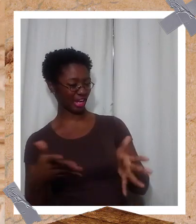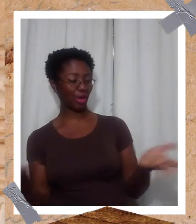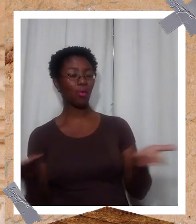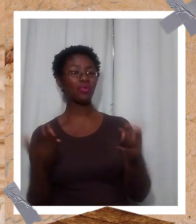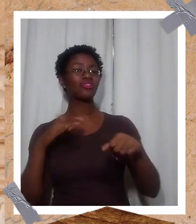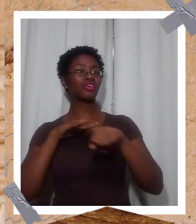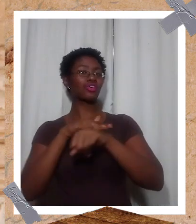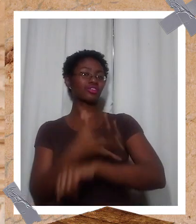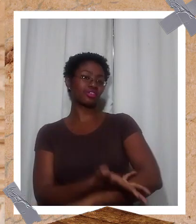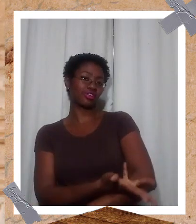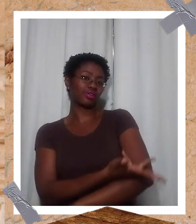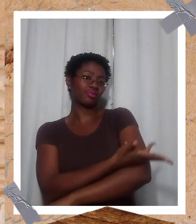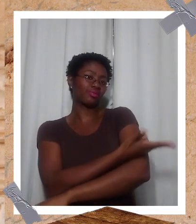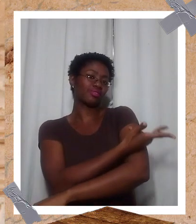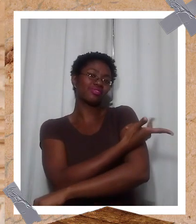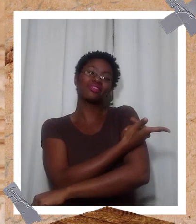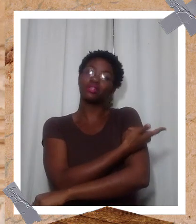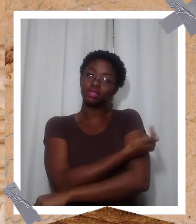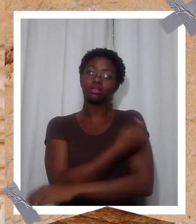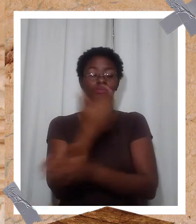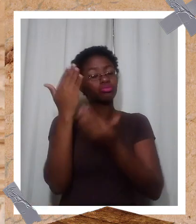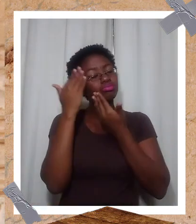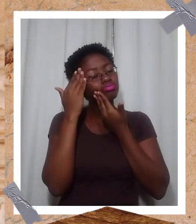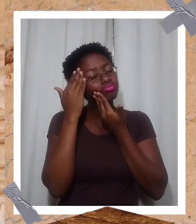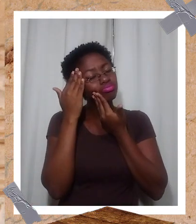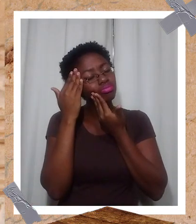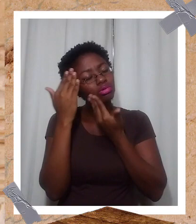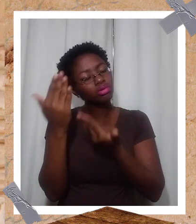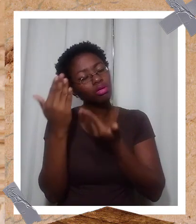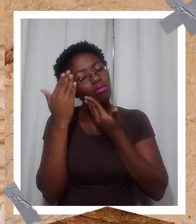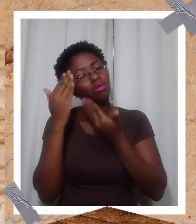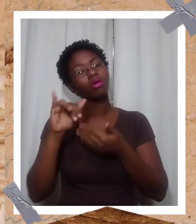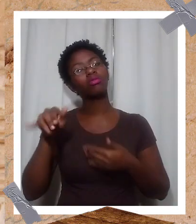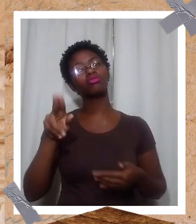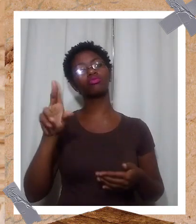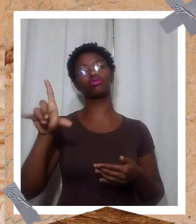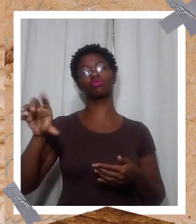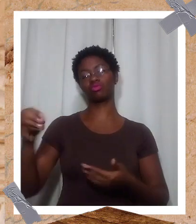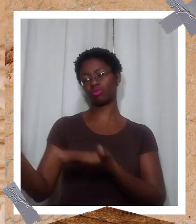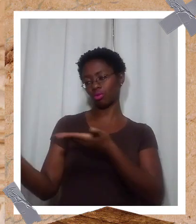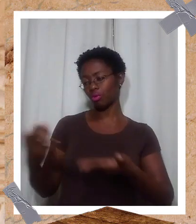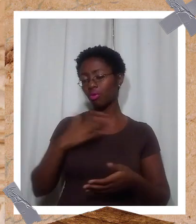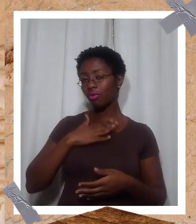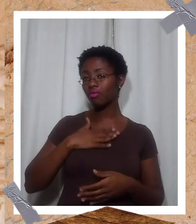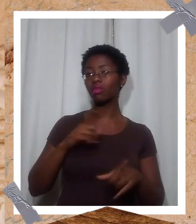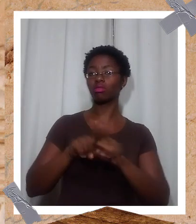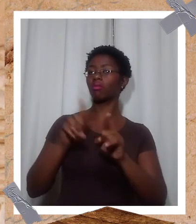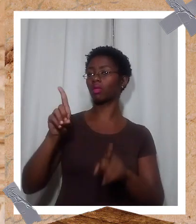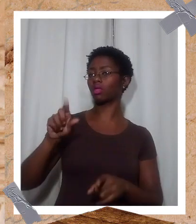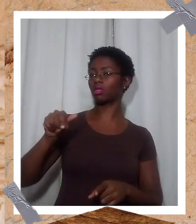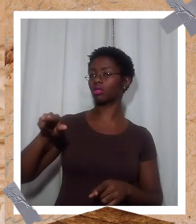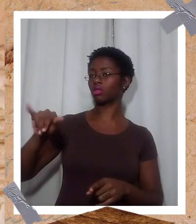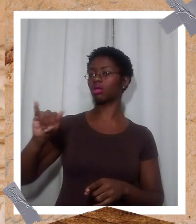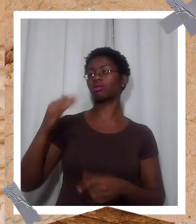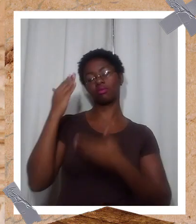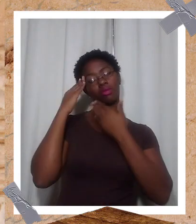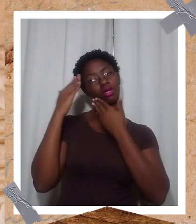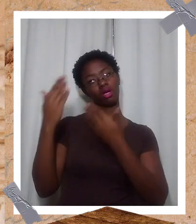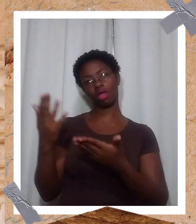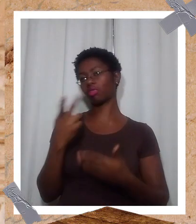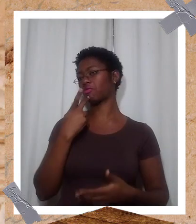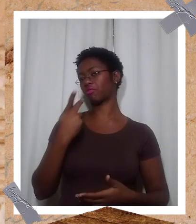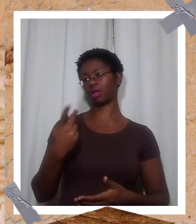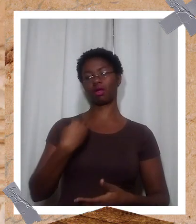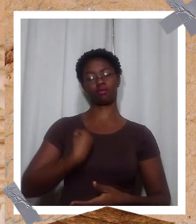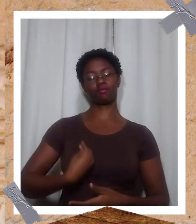emocionar. Então, eu quero agradecer o convite do Júlio, da Dani. Estou muito feliz de falar sobre a minha